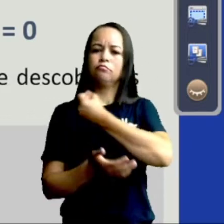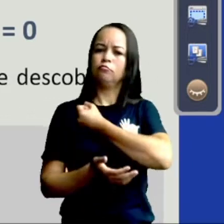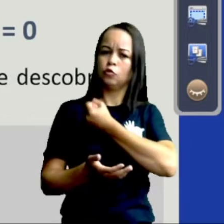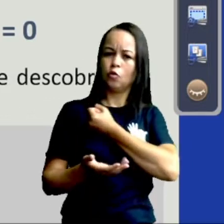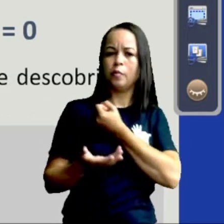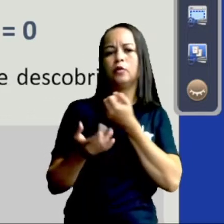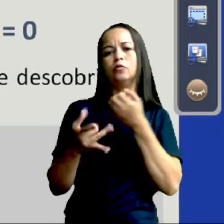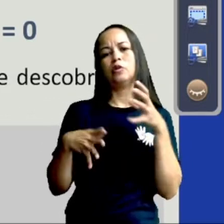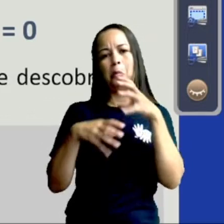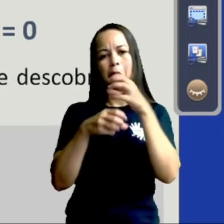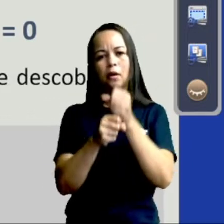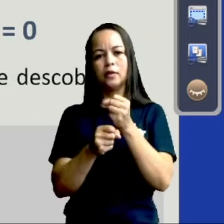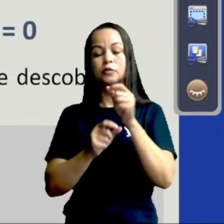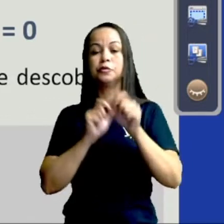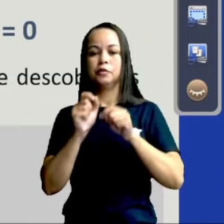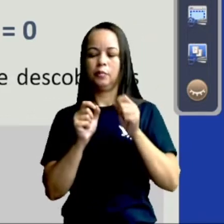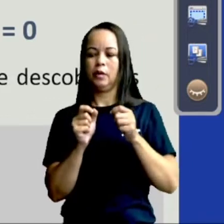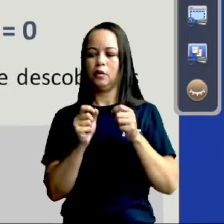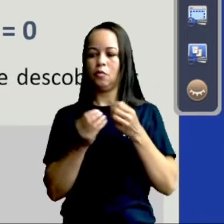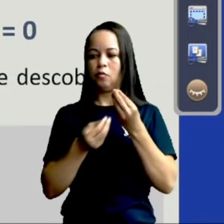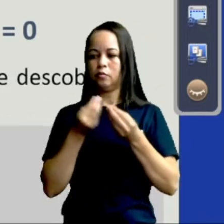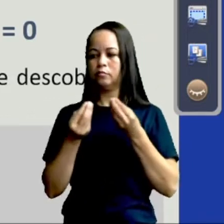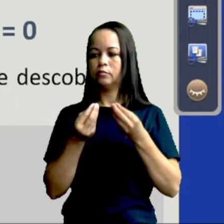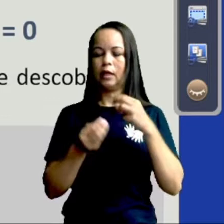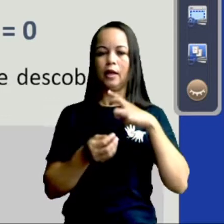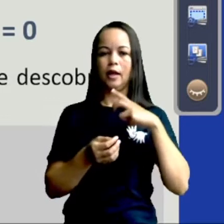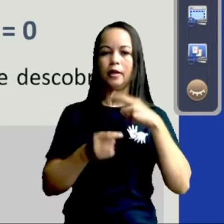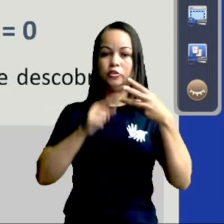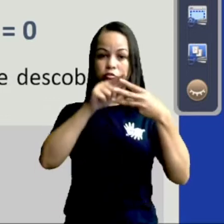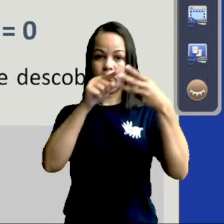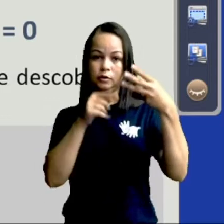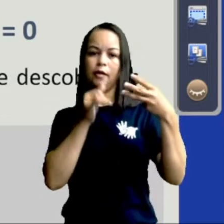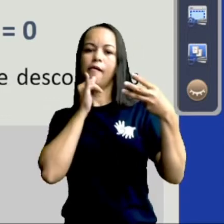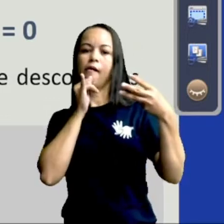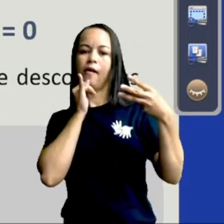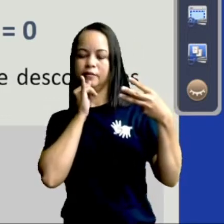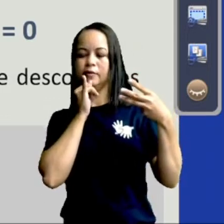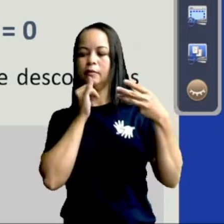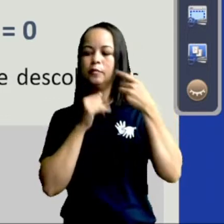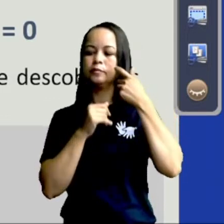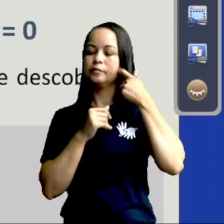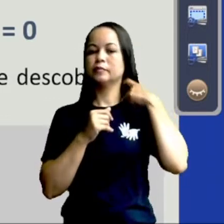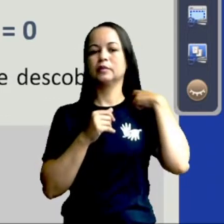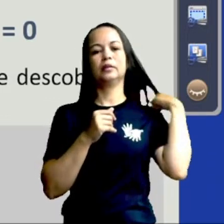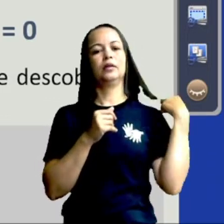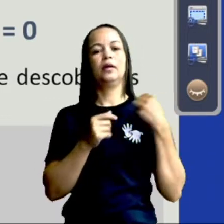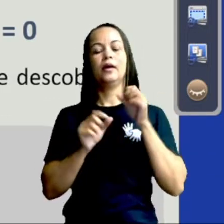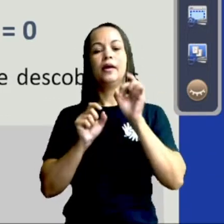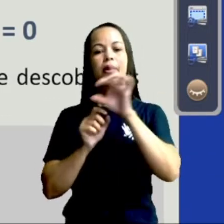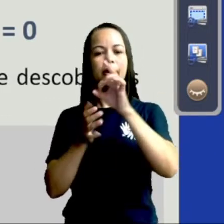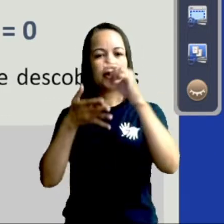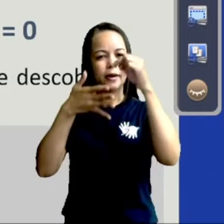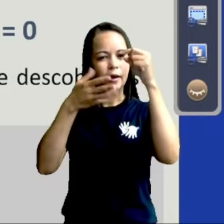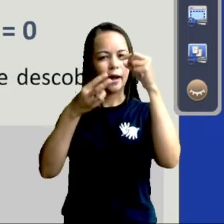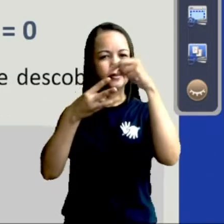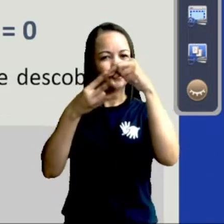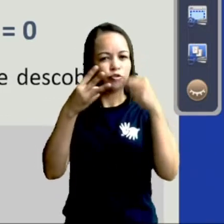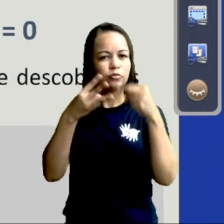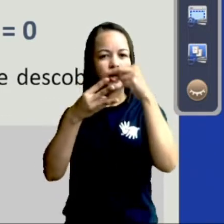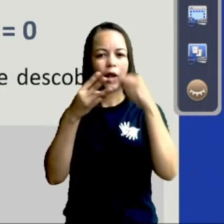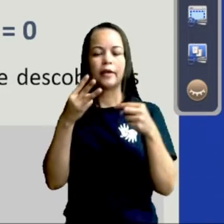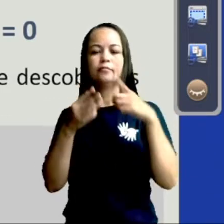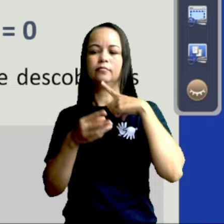tem operações, como tem nesses 3 exemplos aqui, ó. Em cada exemplo, nós temos operações, aqui